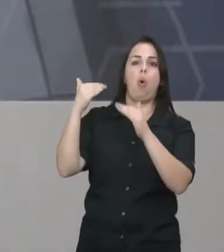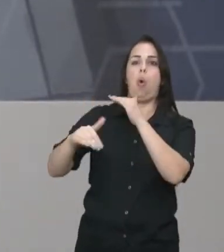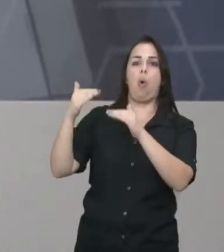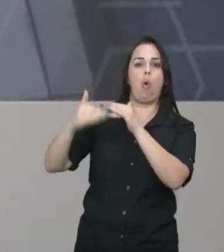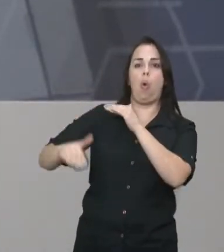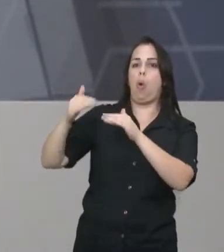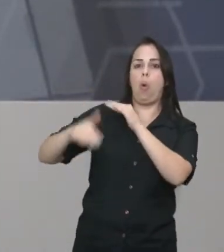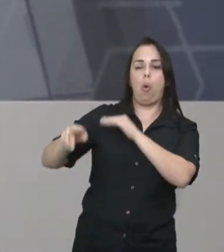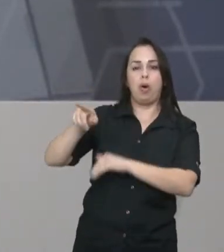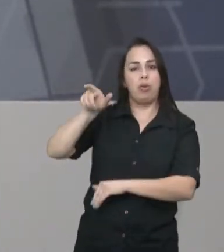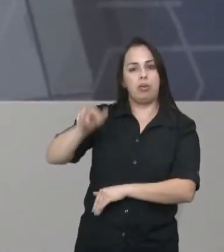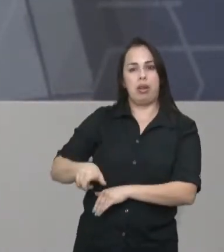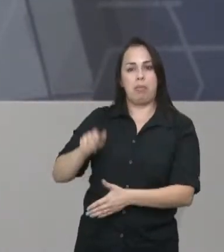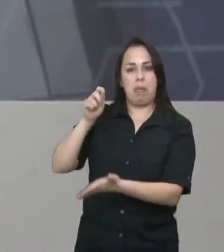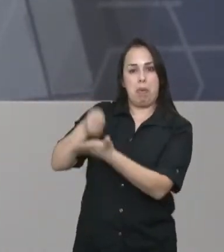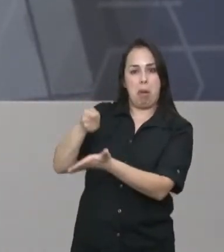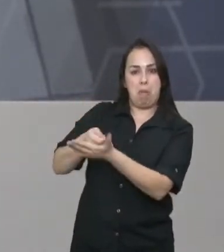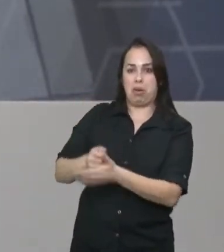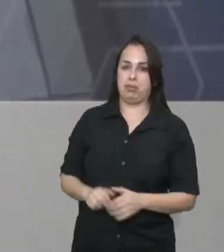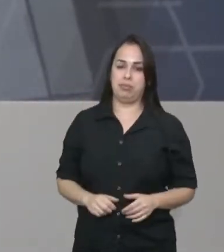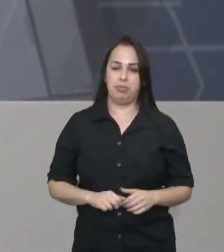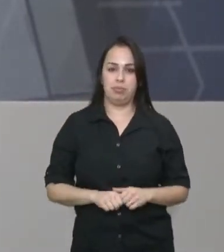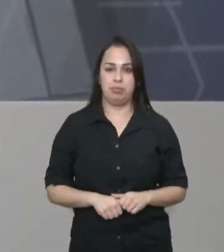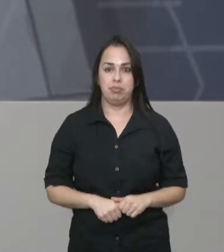da República.